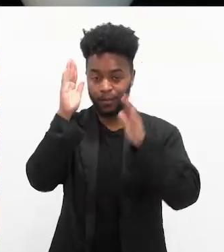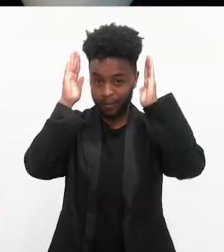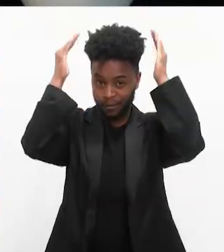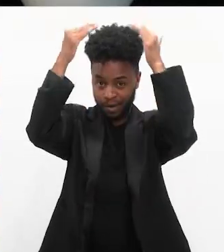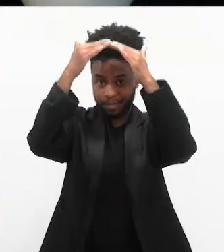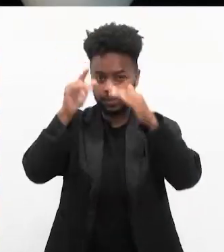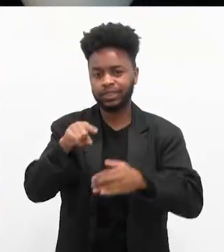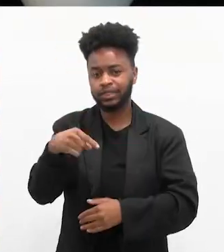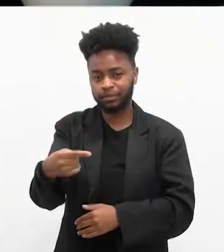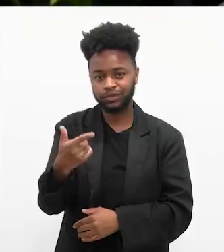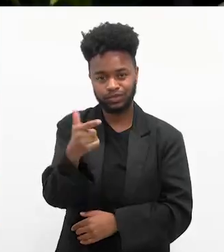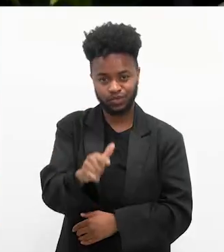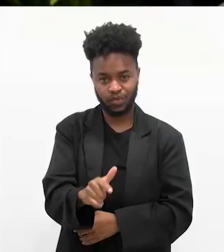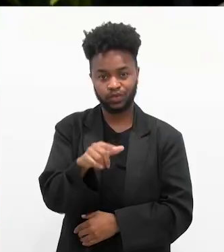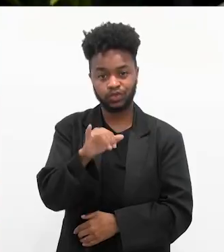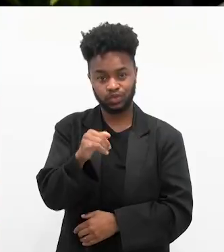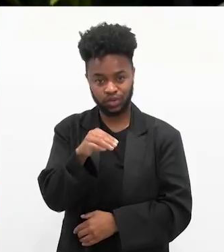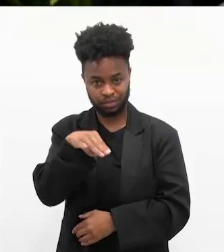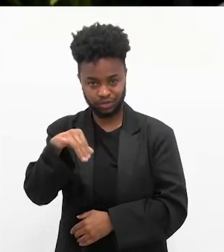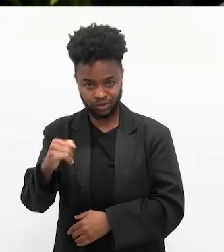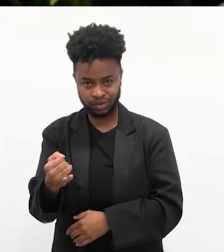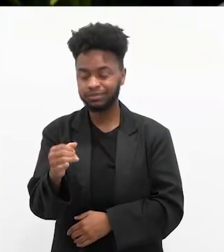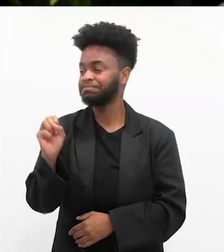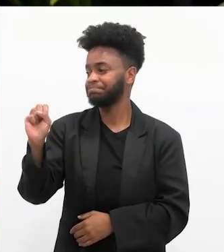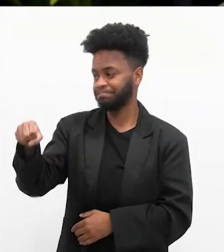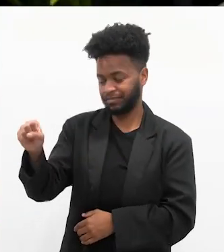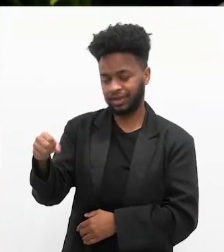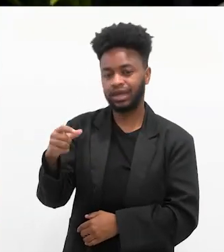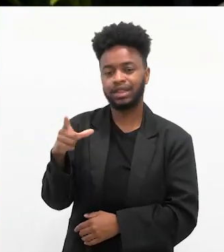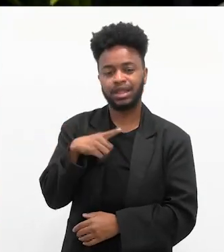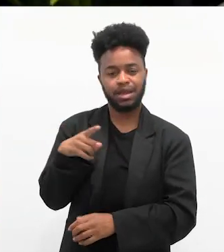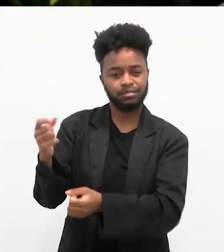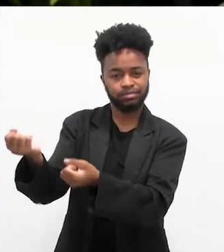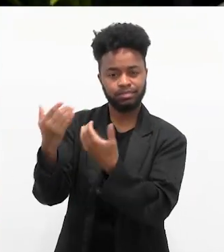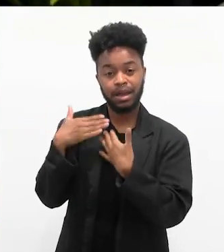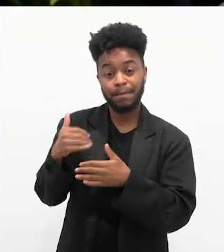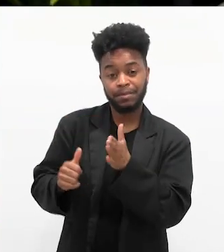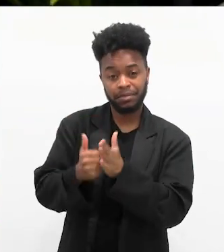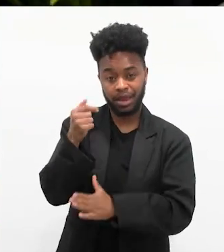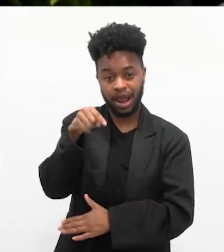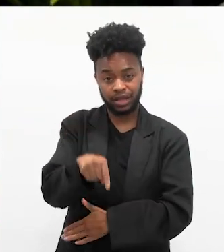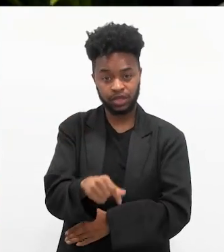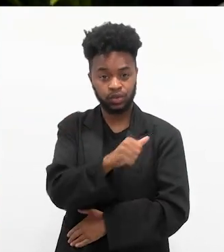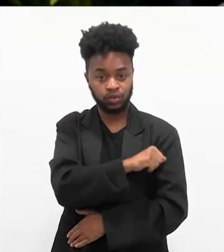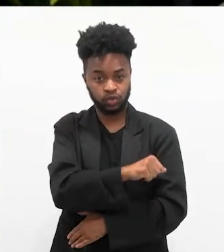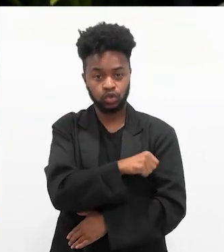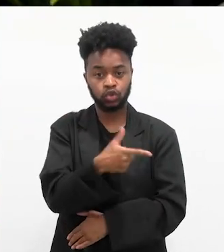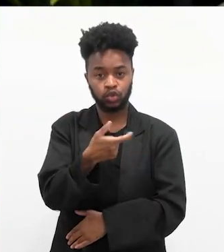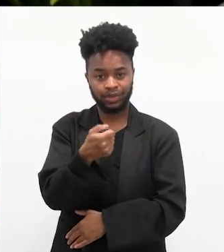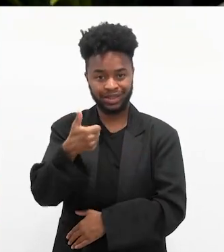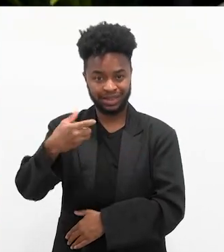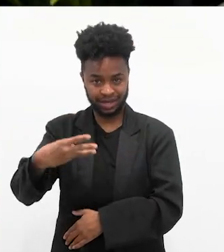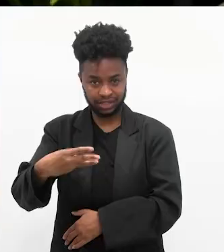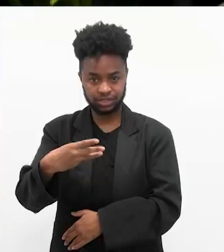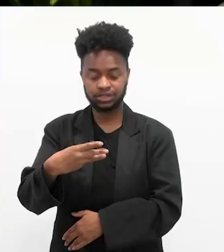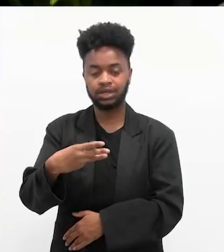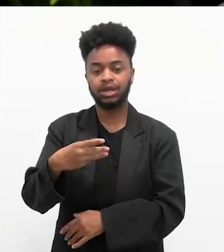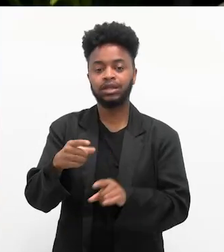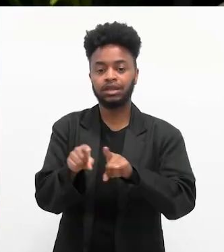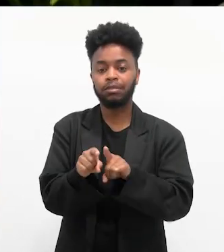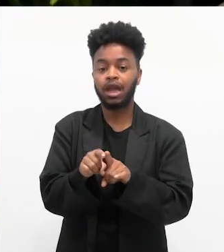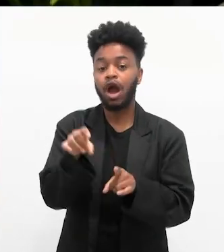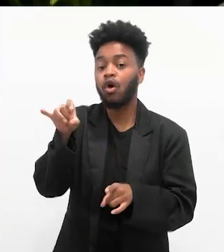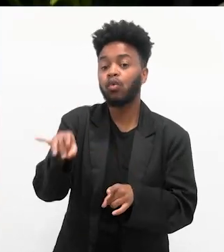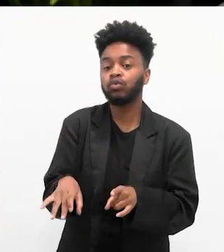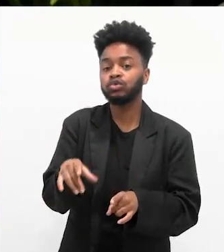Jornada da Juventude. Sim, eu tive novamente a bênção de estar na primeira Jornada Mundial da Juventude do Papa Francisco, em 2013, aqui